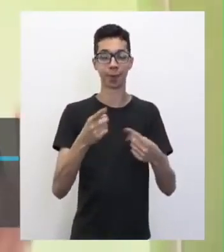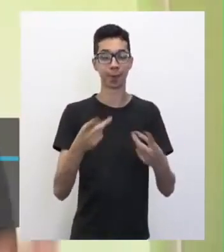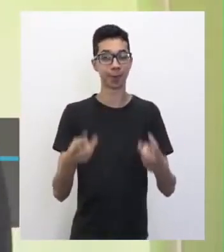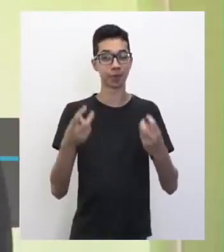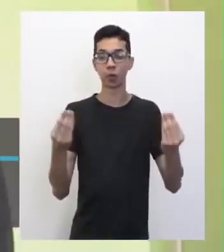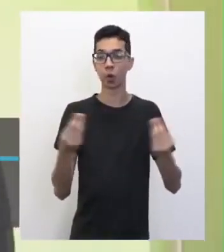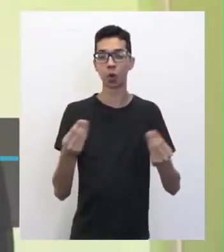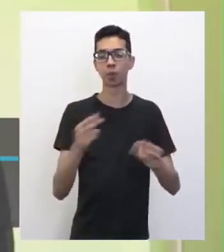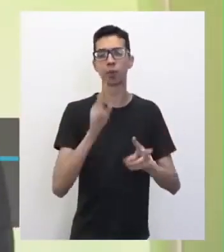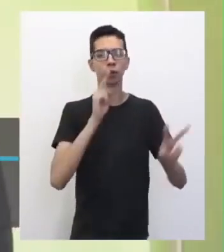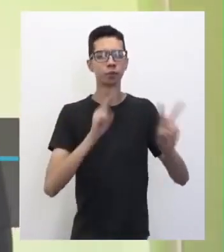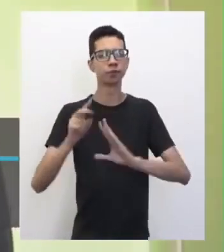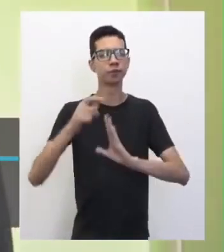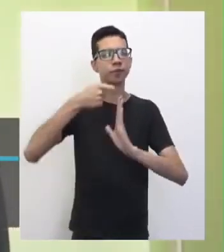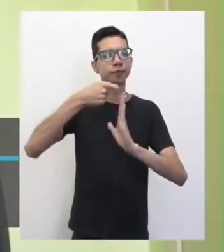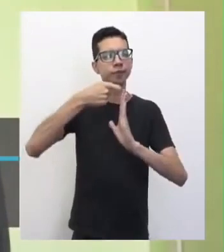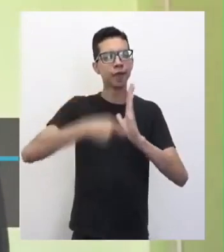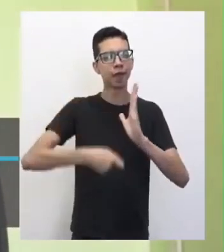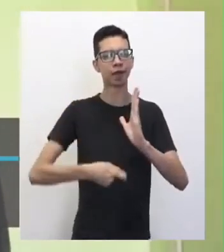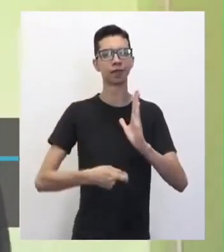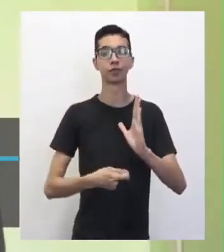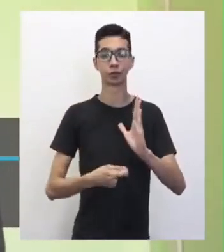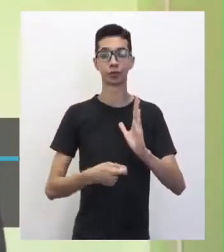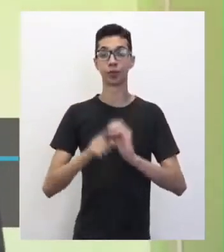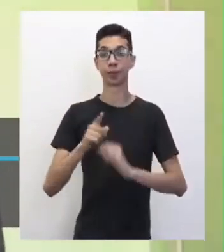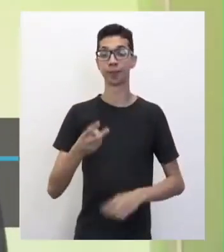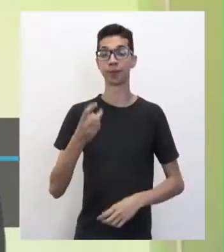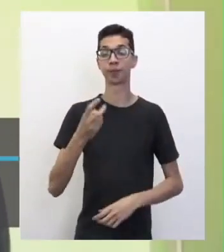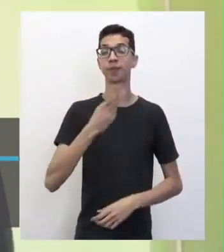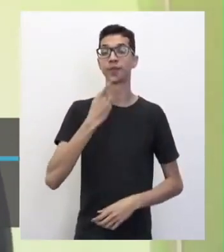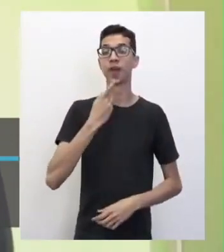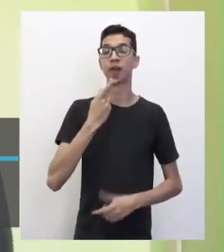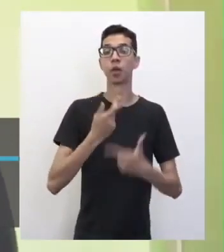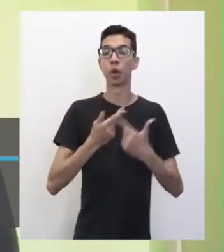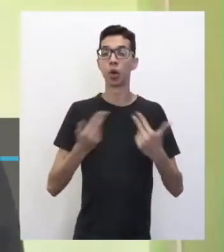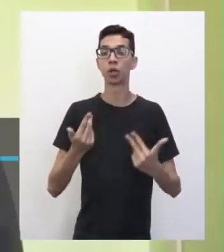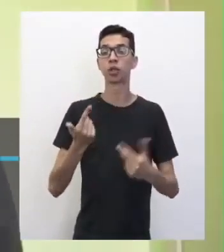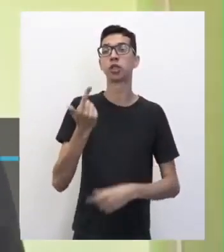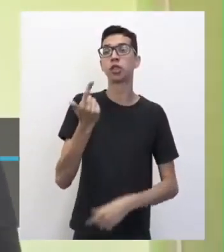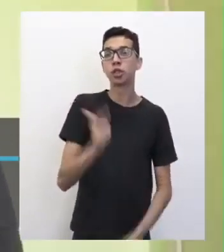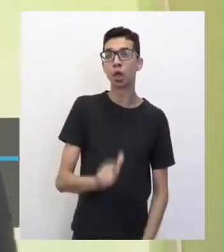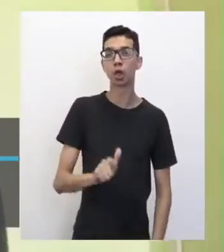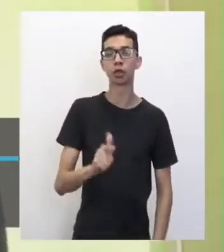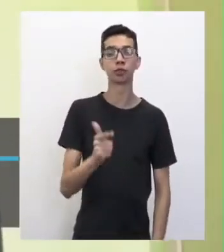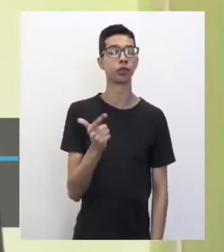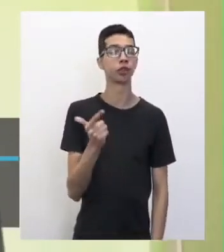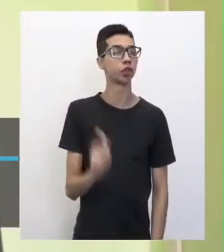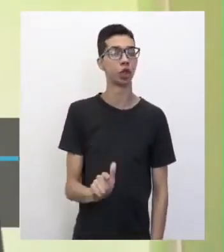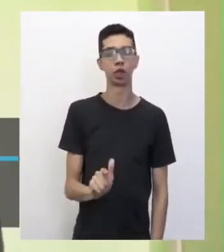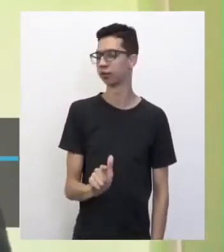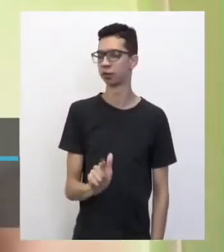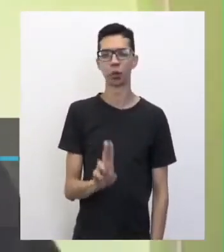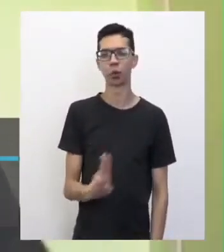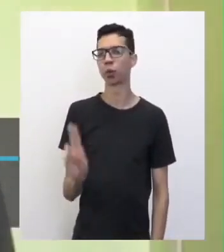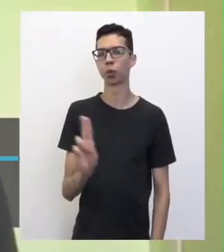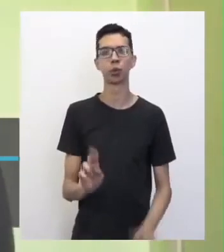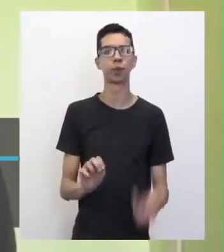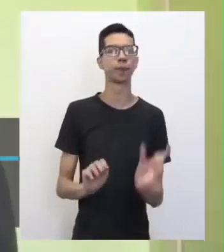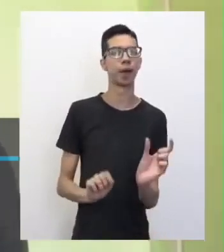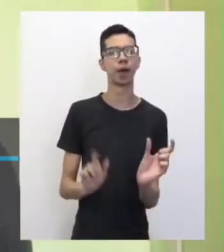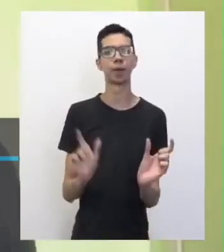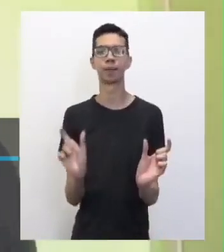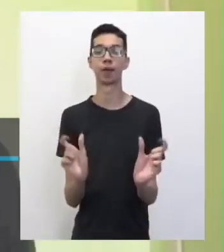texto coeso, né? Percebam que ele não foi repetitivo, que ele utilizou substituições de termos para